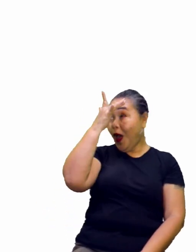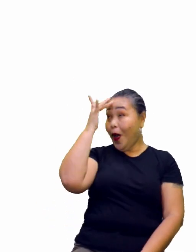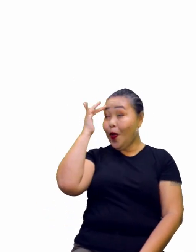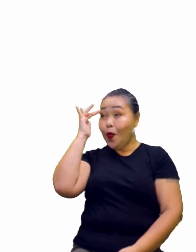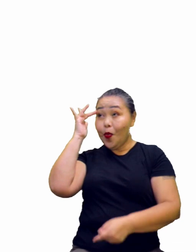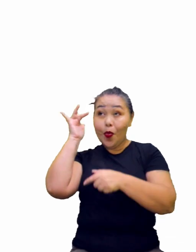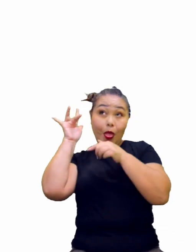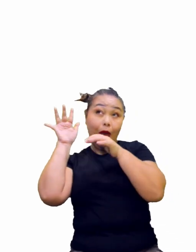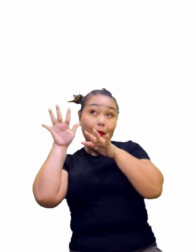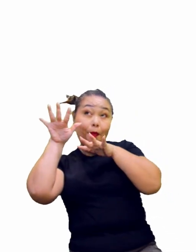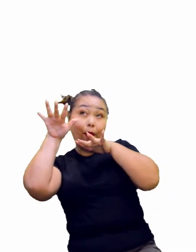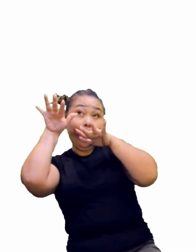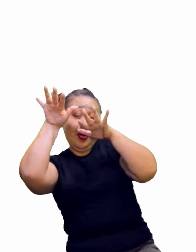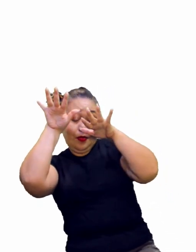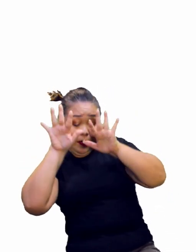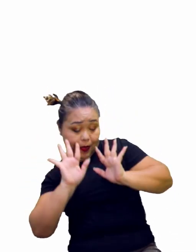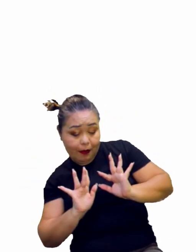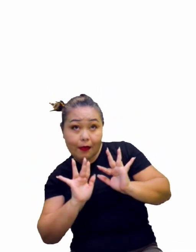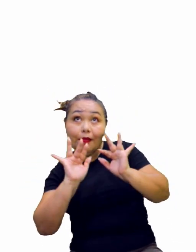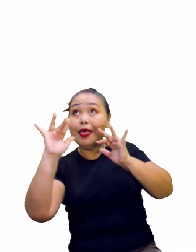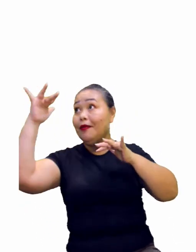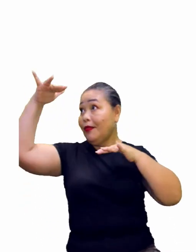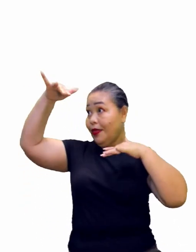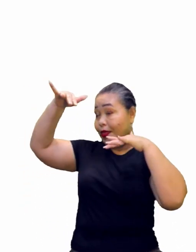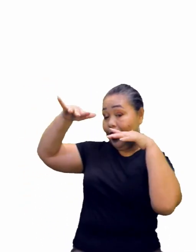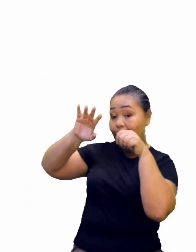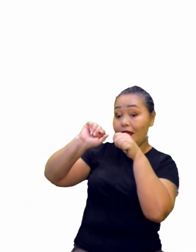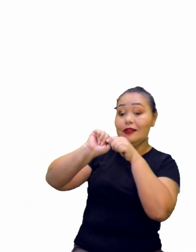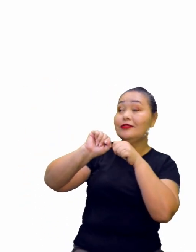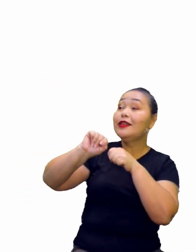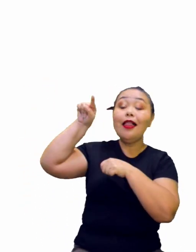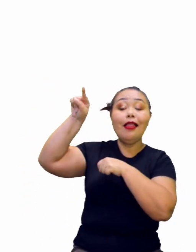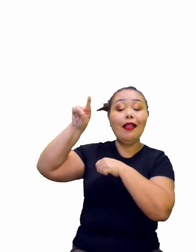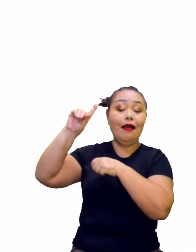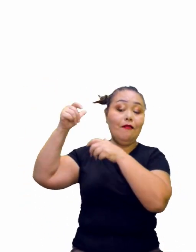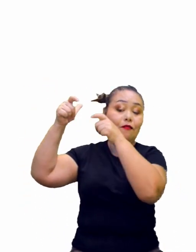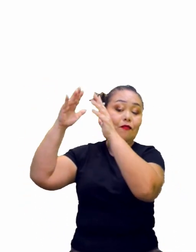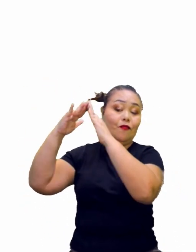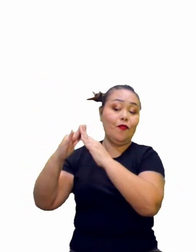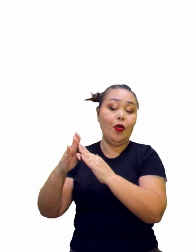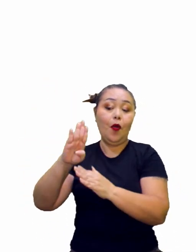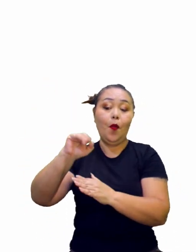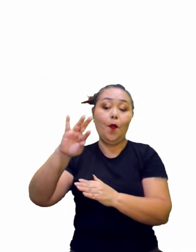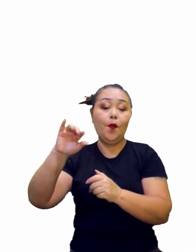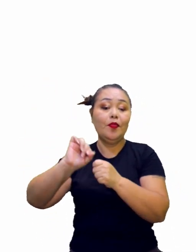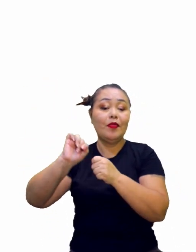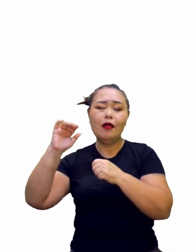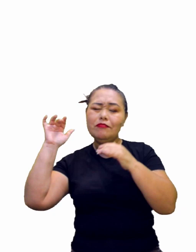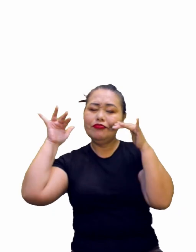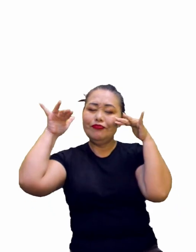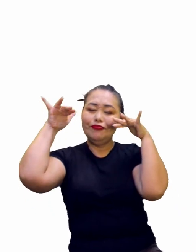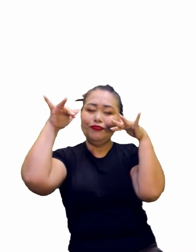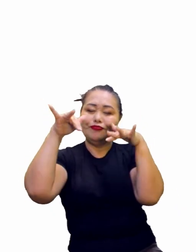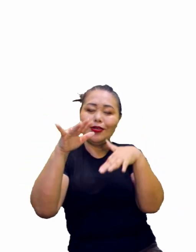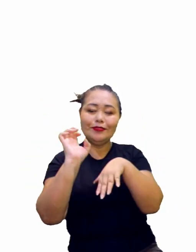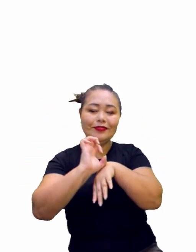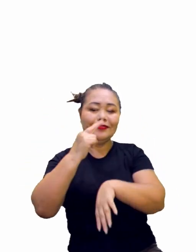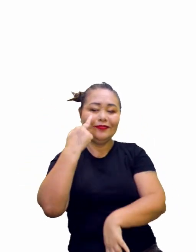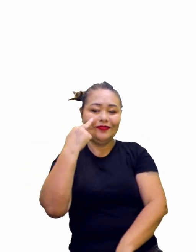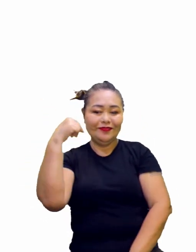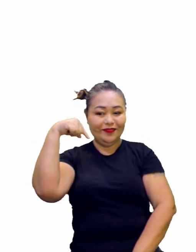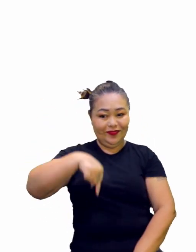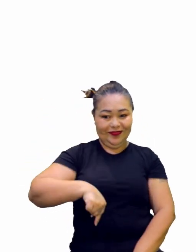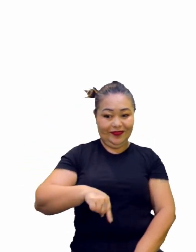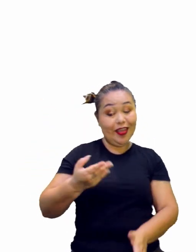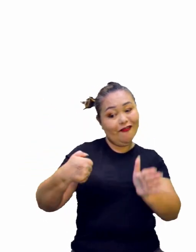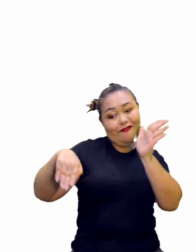de diferentes biomas. E daqui também. E